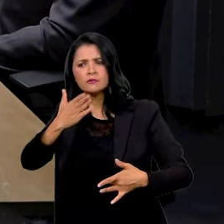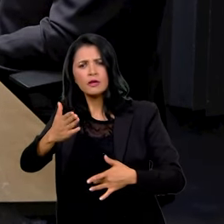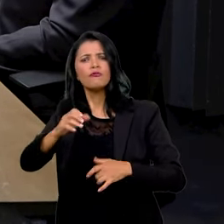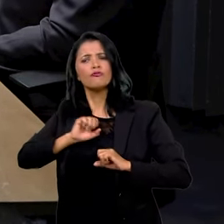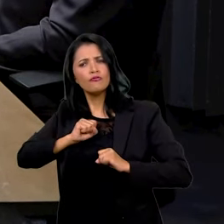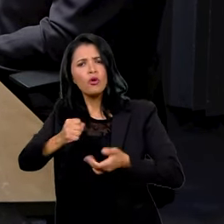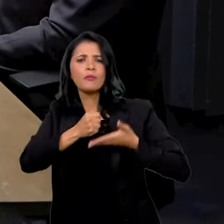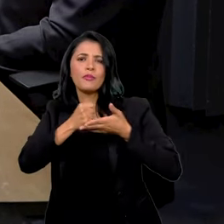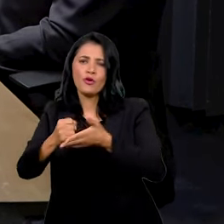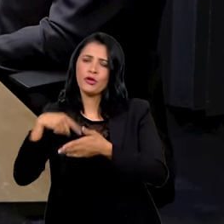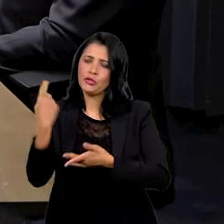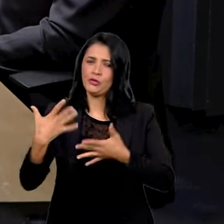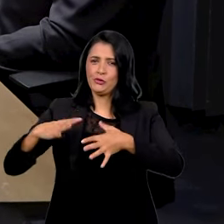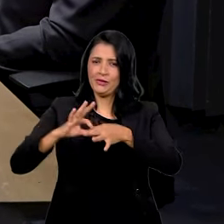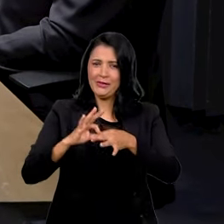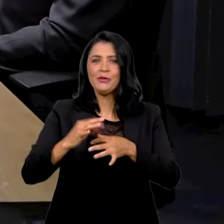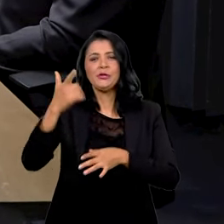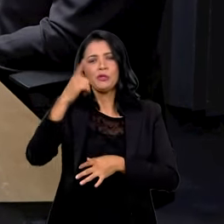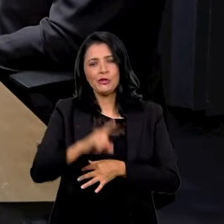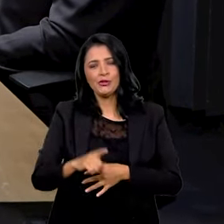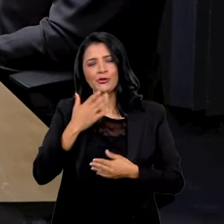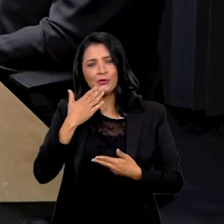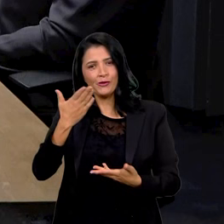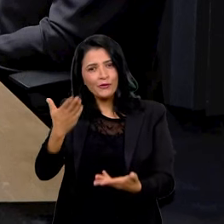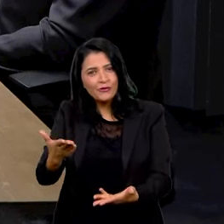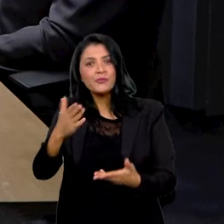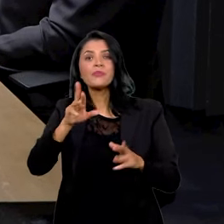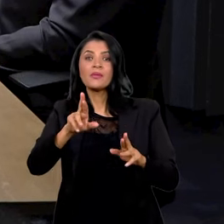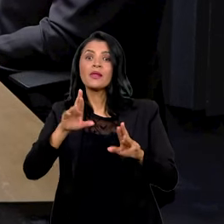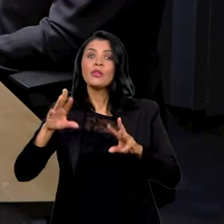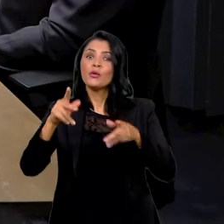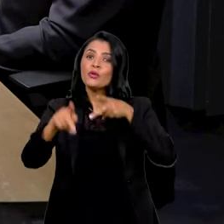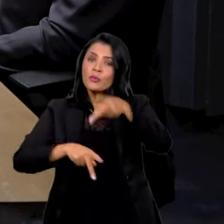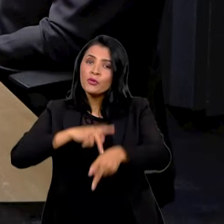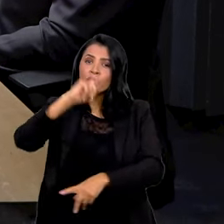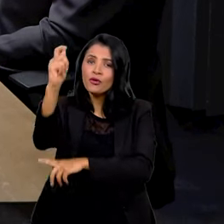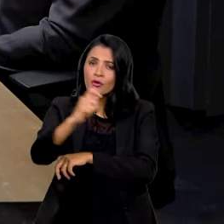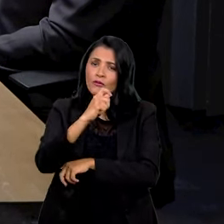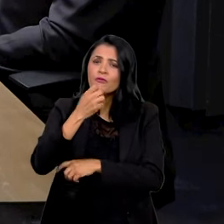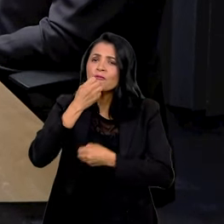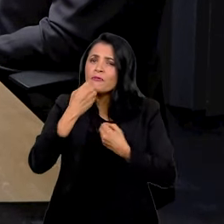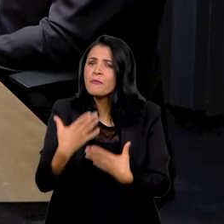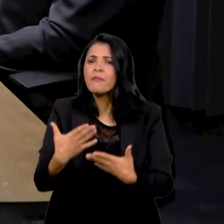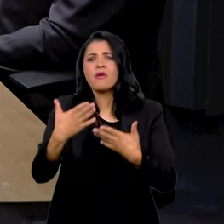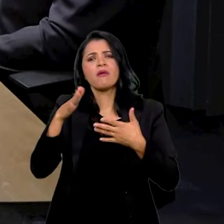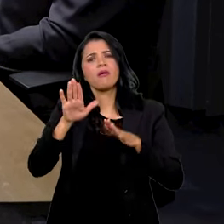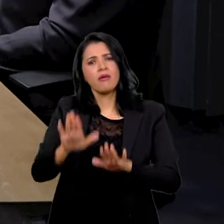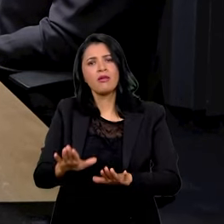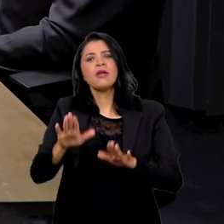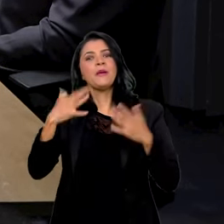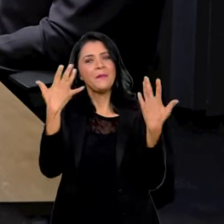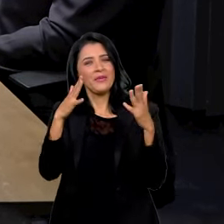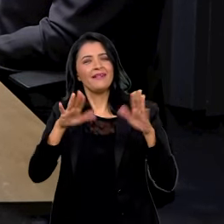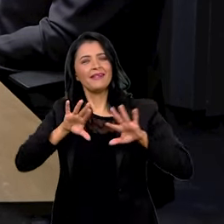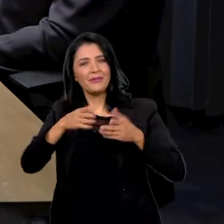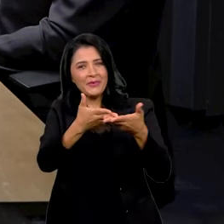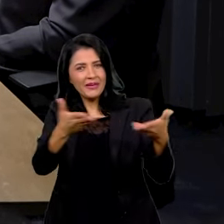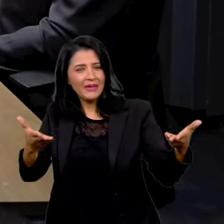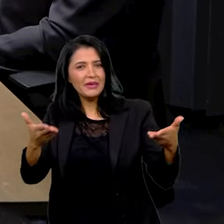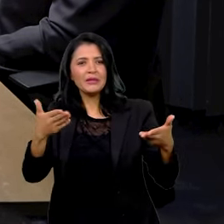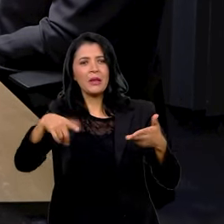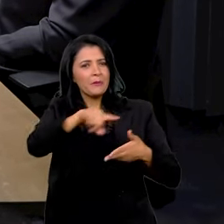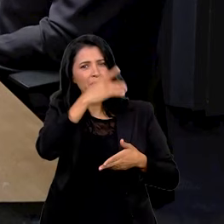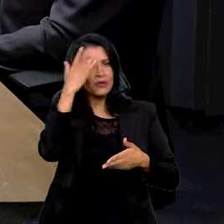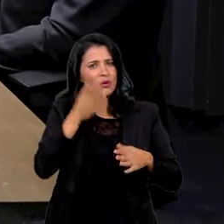unidos então mais uma vez eu espero que todo o povo do Rio Grande do Sul fique bem e também Parabéns a todos os envolvidos no